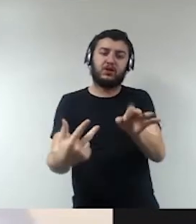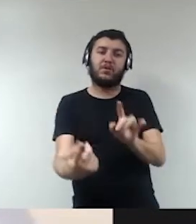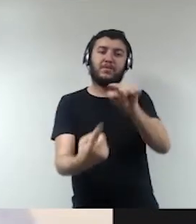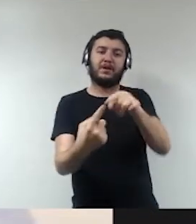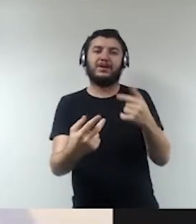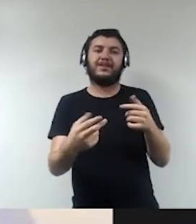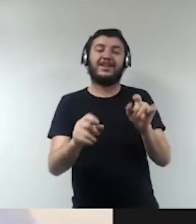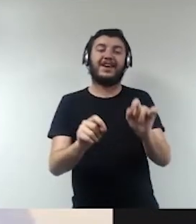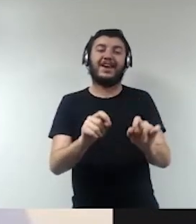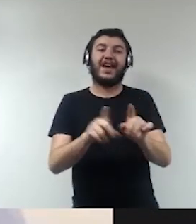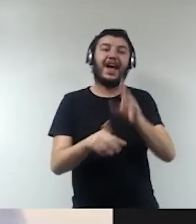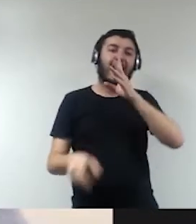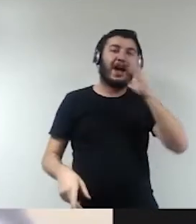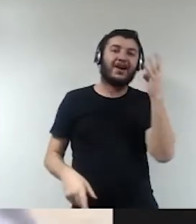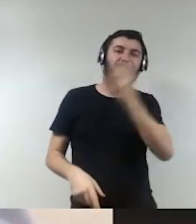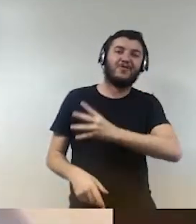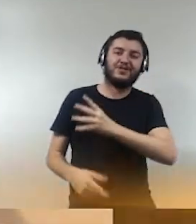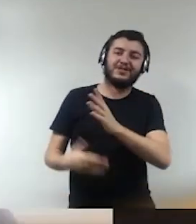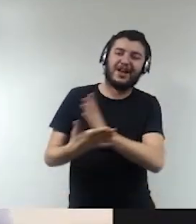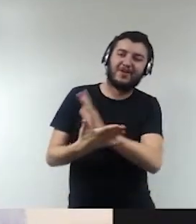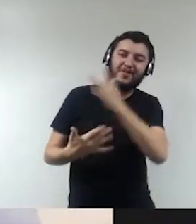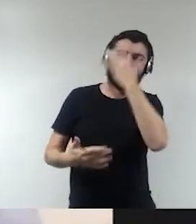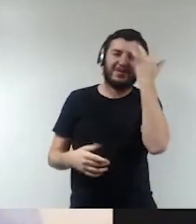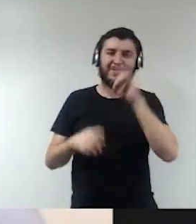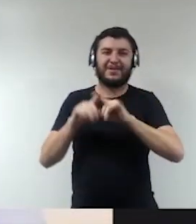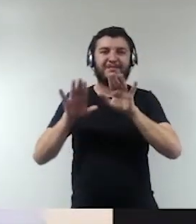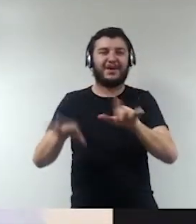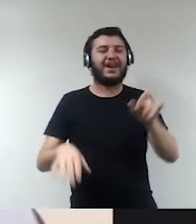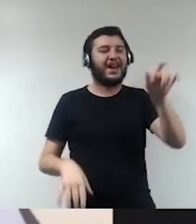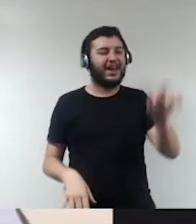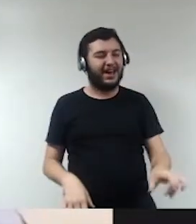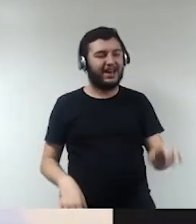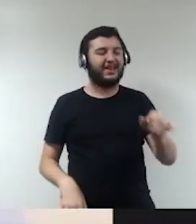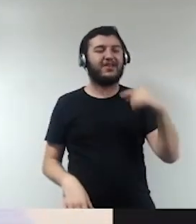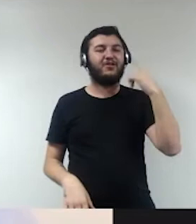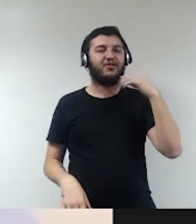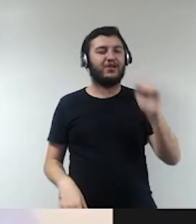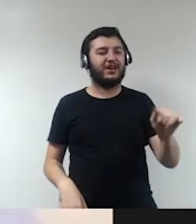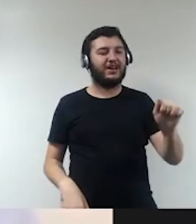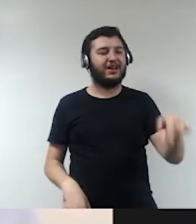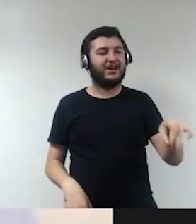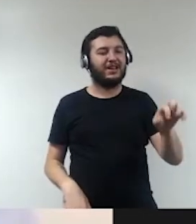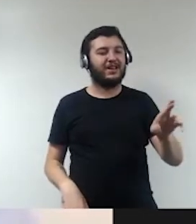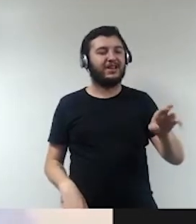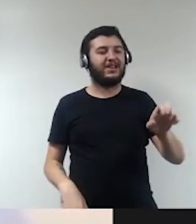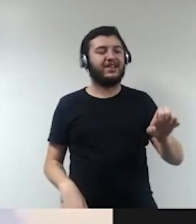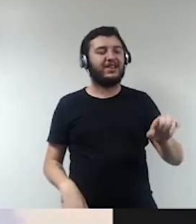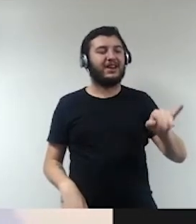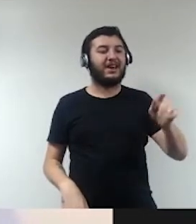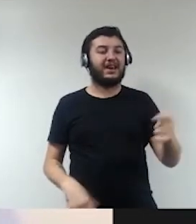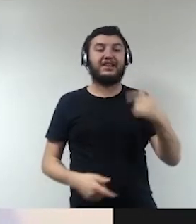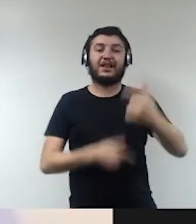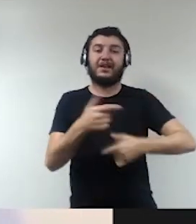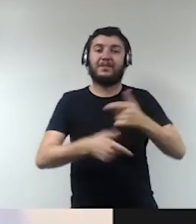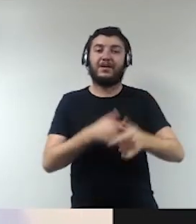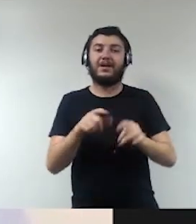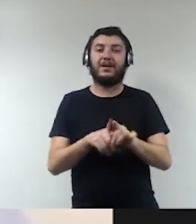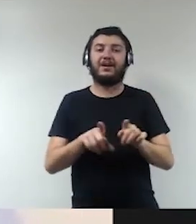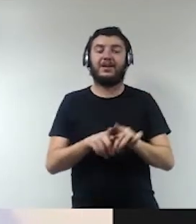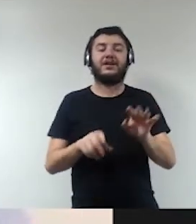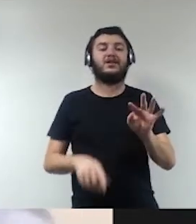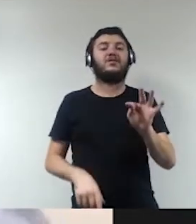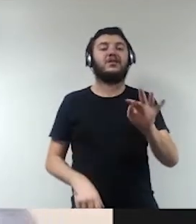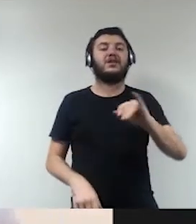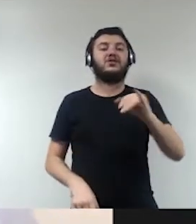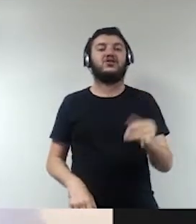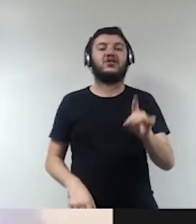Doutora Andréa, que está conosco, magistrada do TJ de São Paulo, e está acostumada a ter